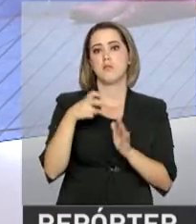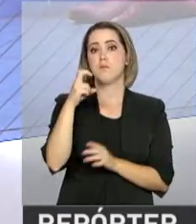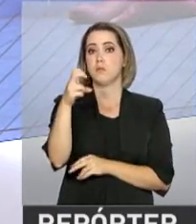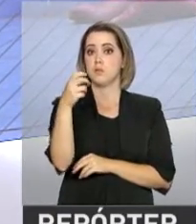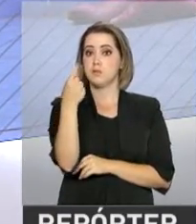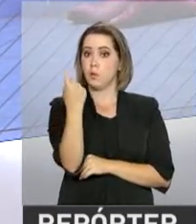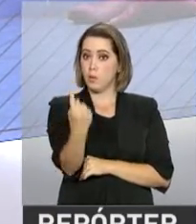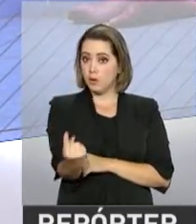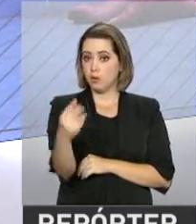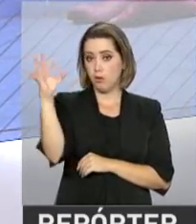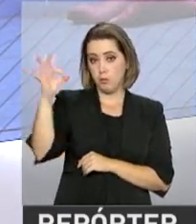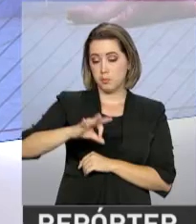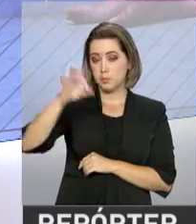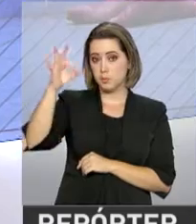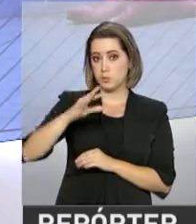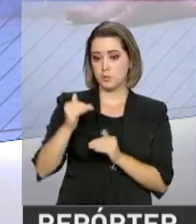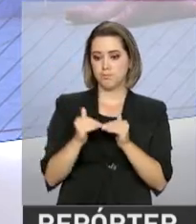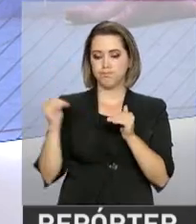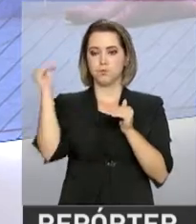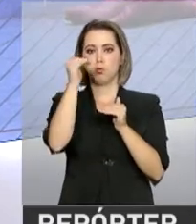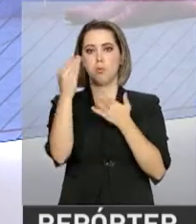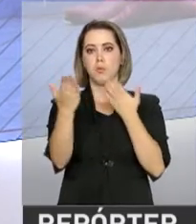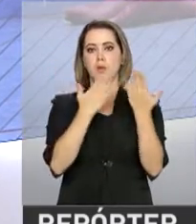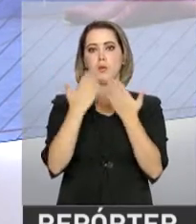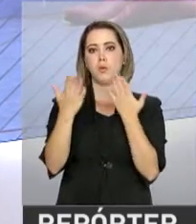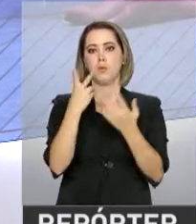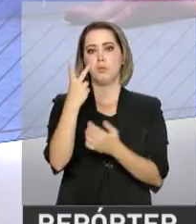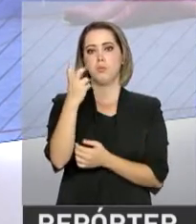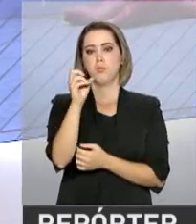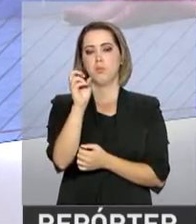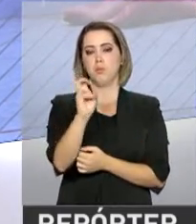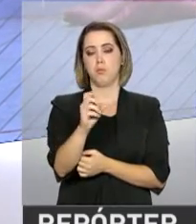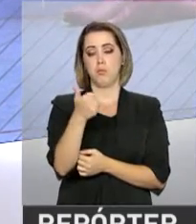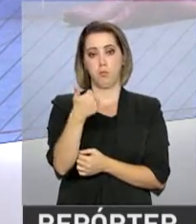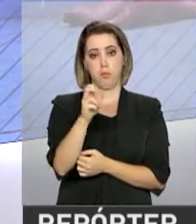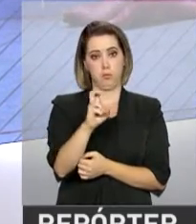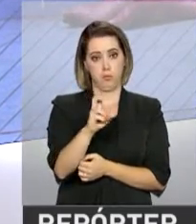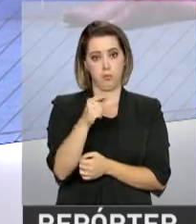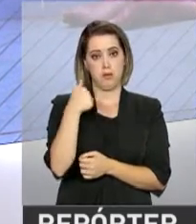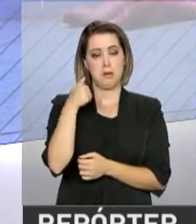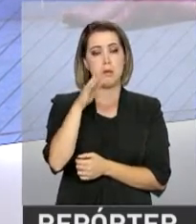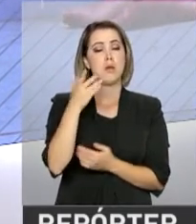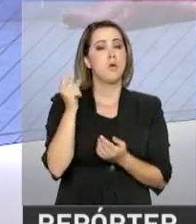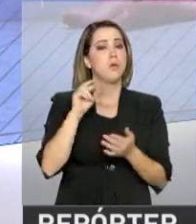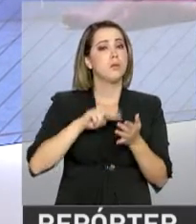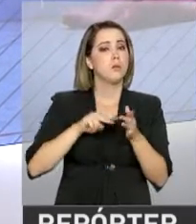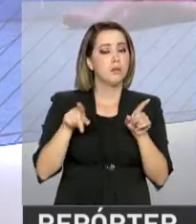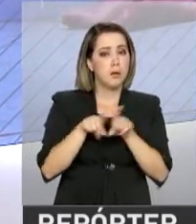maior do que em 2015. E mais da metade dos atendimentos, ou seja,